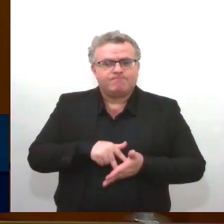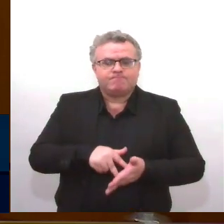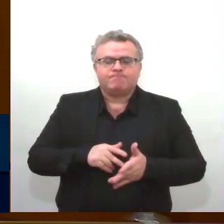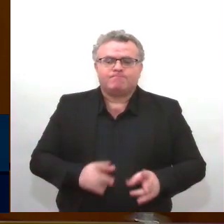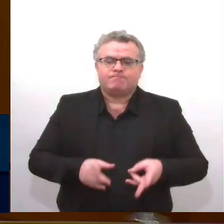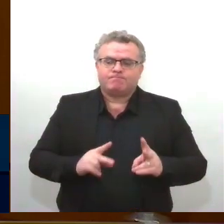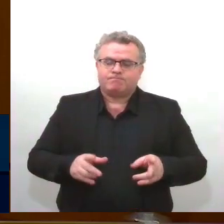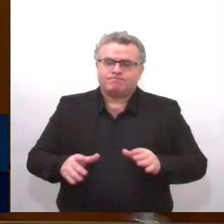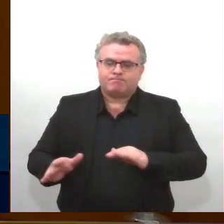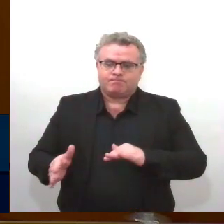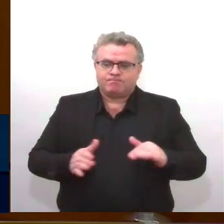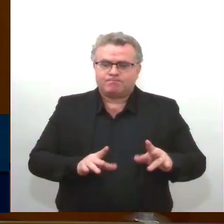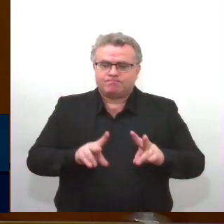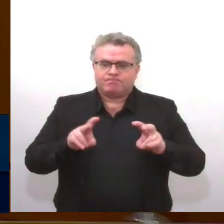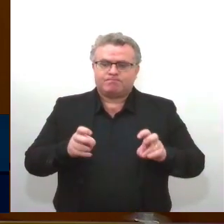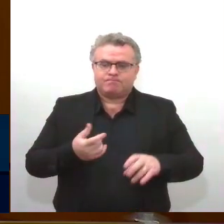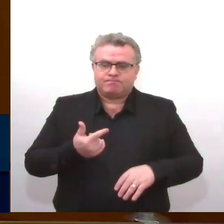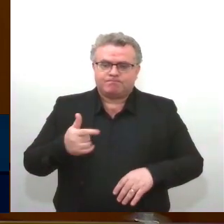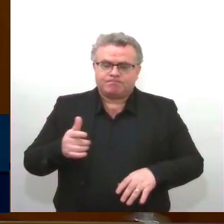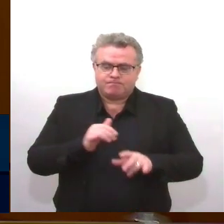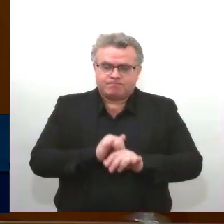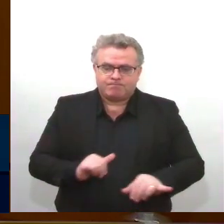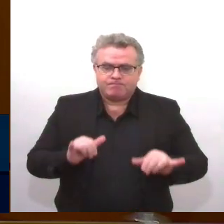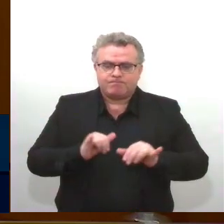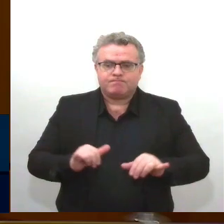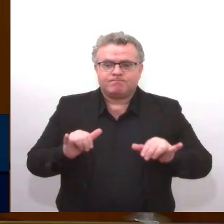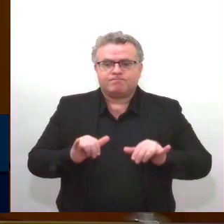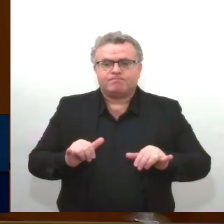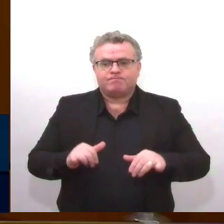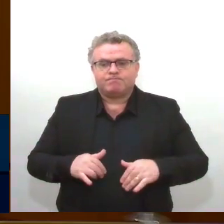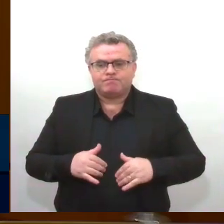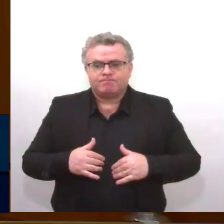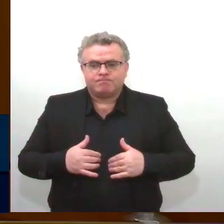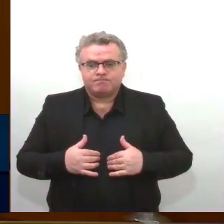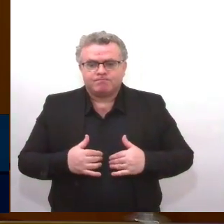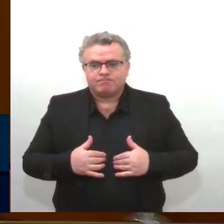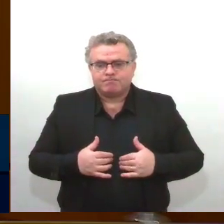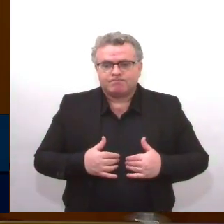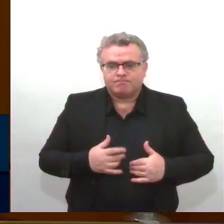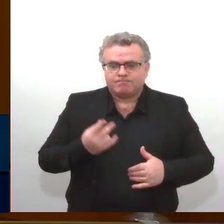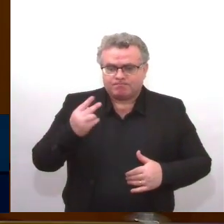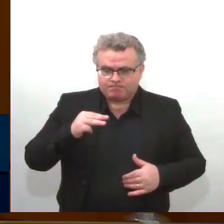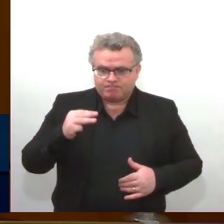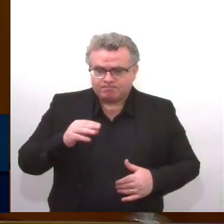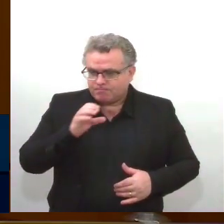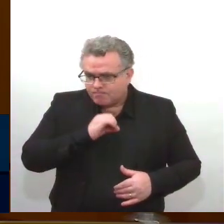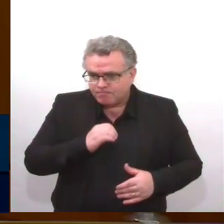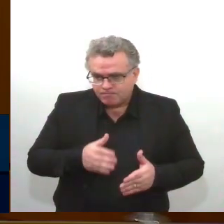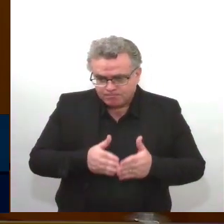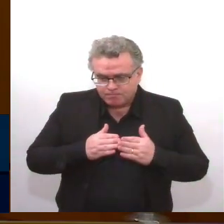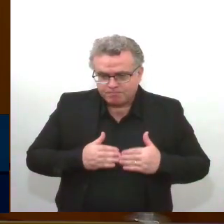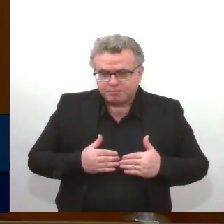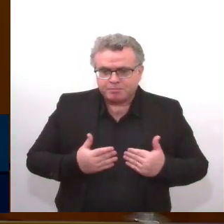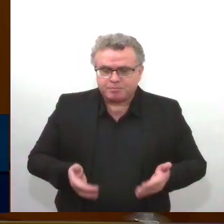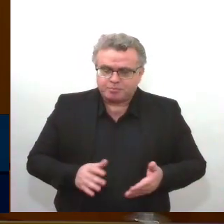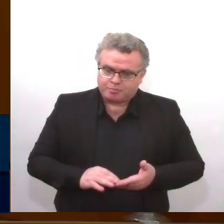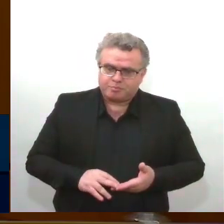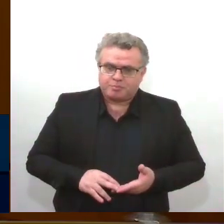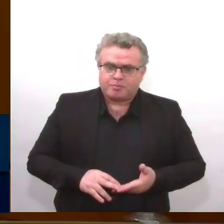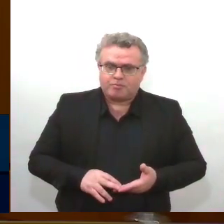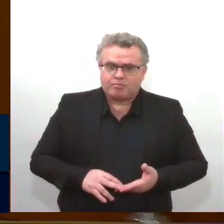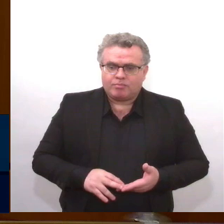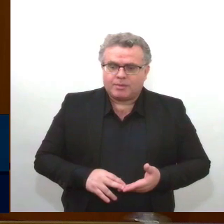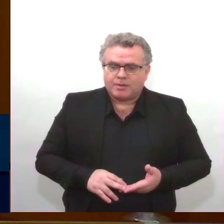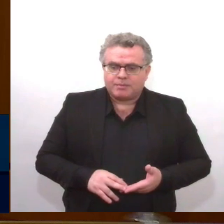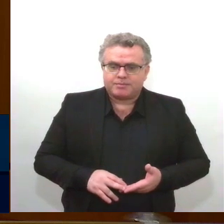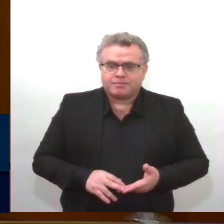ressaltar Presidente se Senor puder acabar o tempo mais 2 minutos né que deixar aqui Meus parabéns para